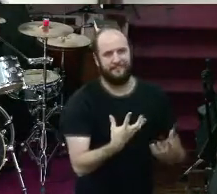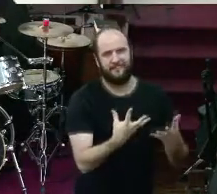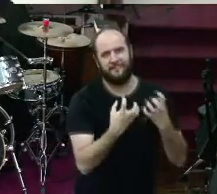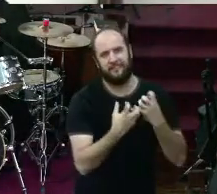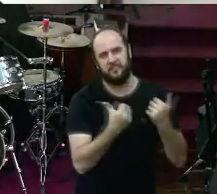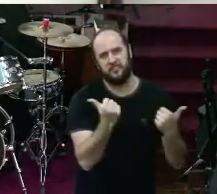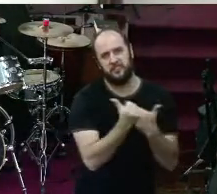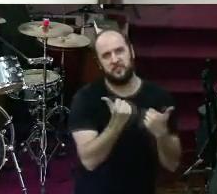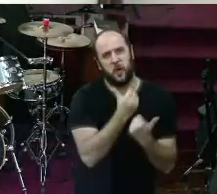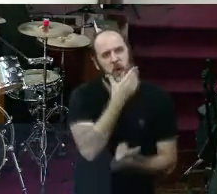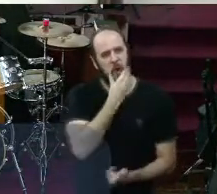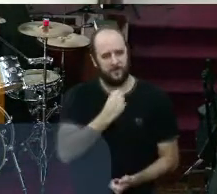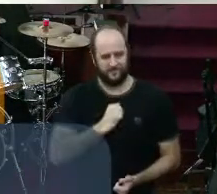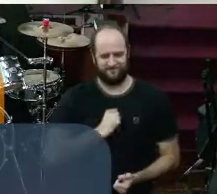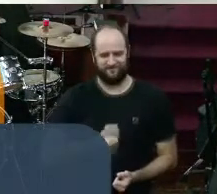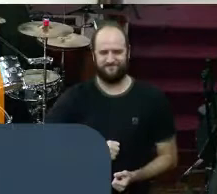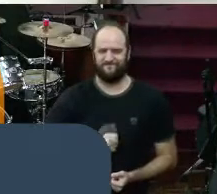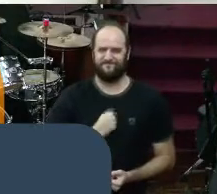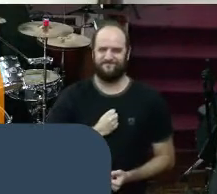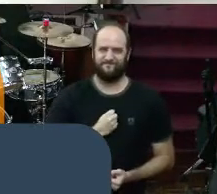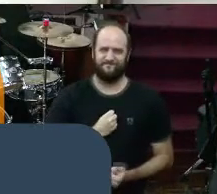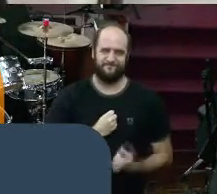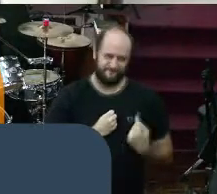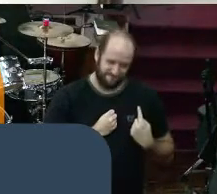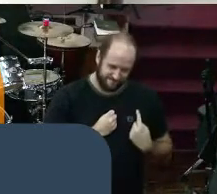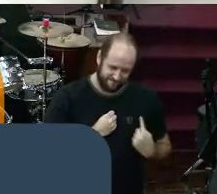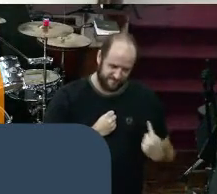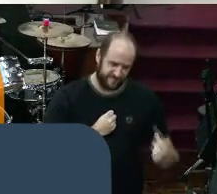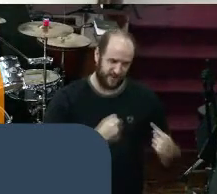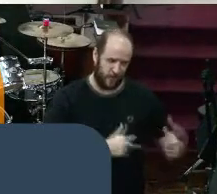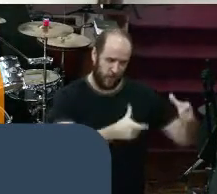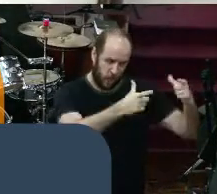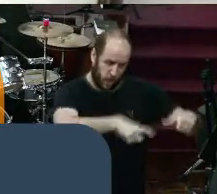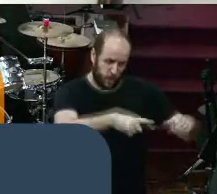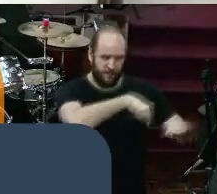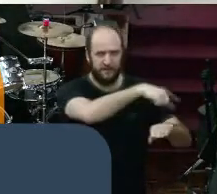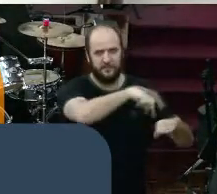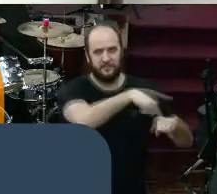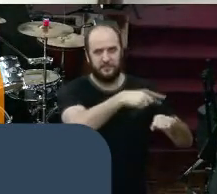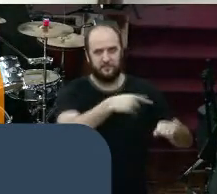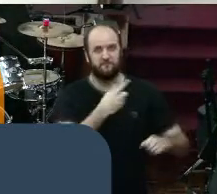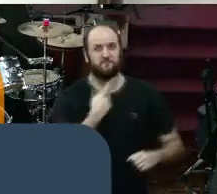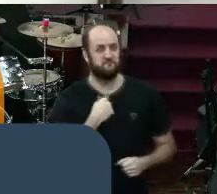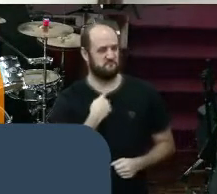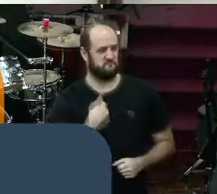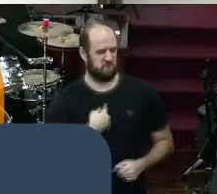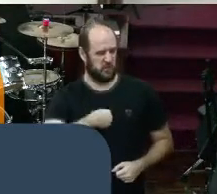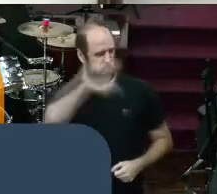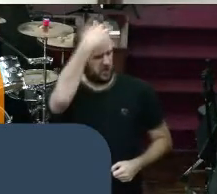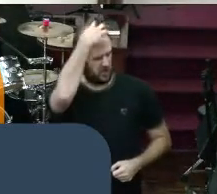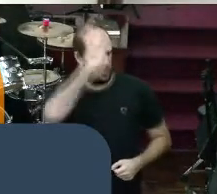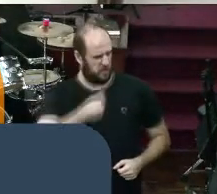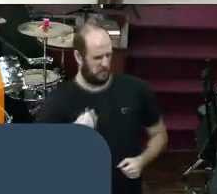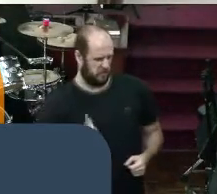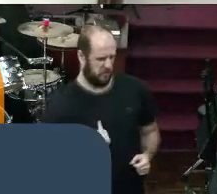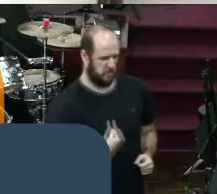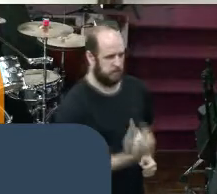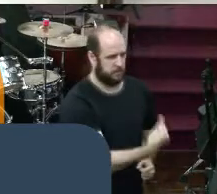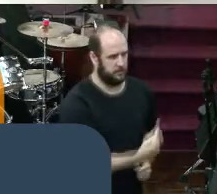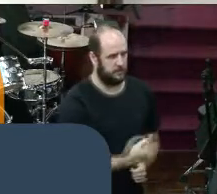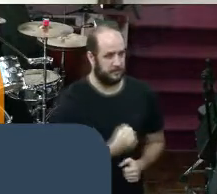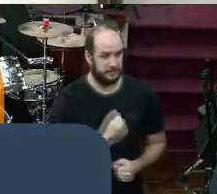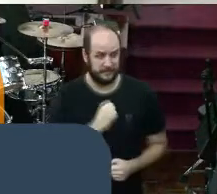sacerdote. E ele entrou onde não deveria entrar. Ele foi censurado pelos sacerdotes, que se uniram para tentar tirar. Ele não